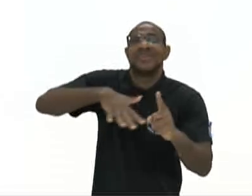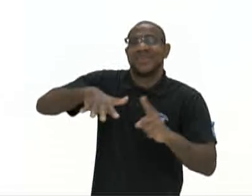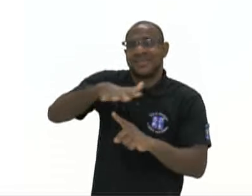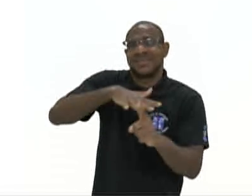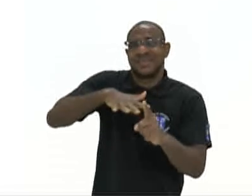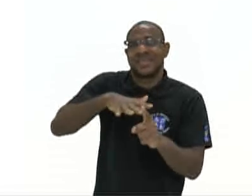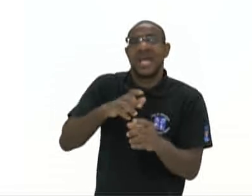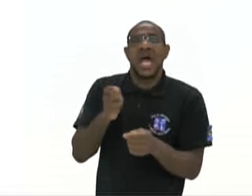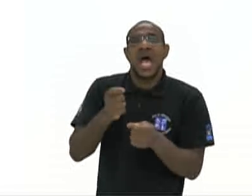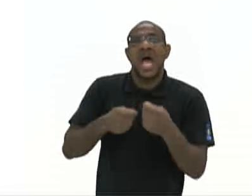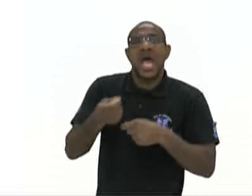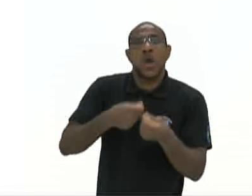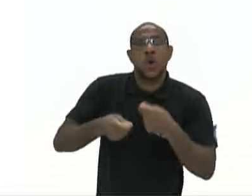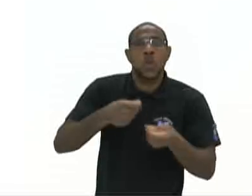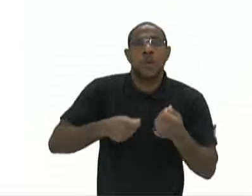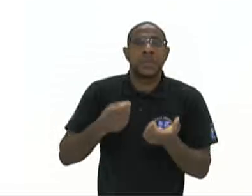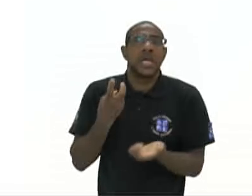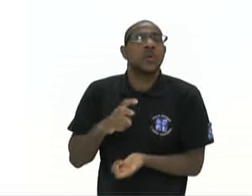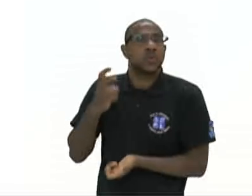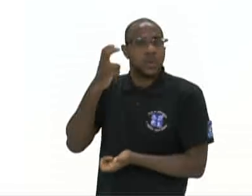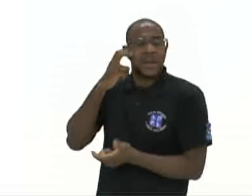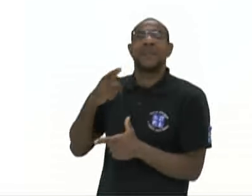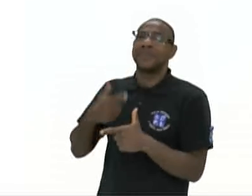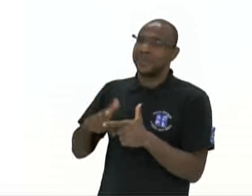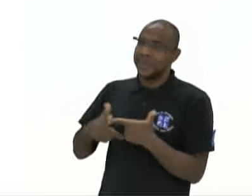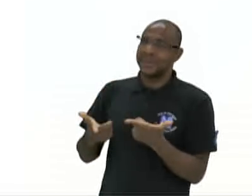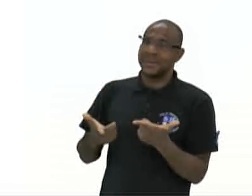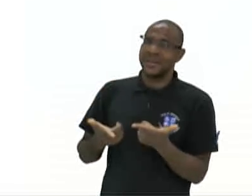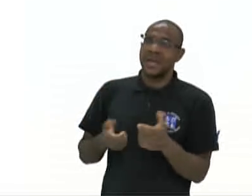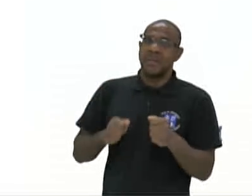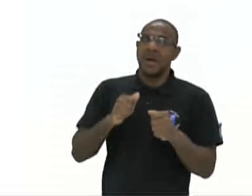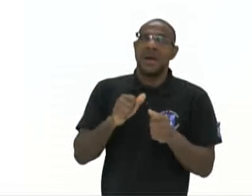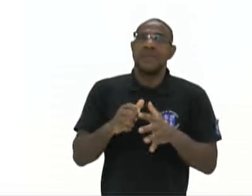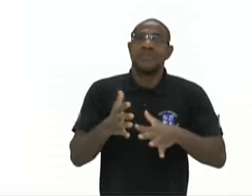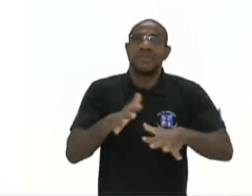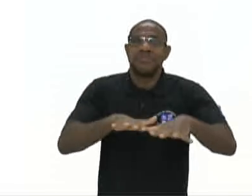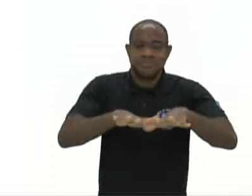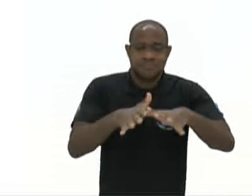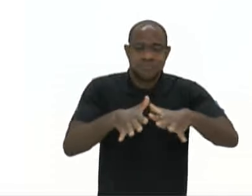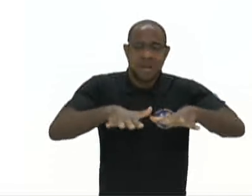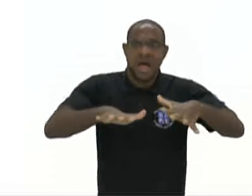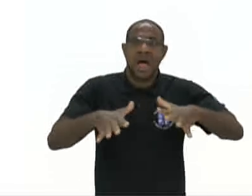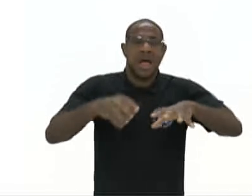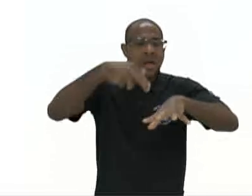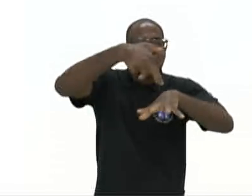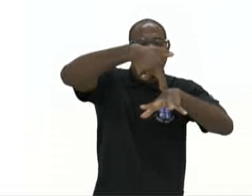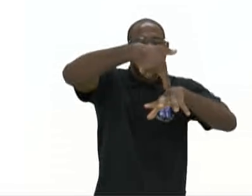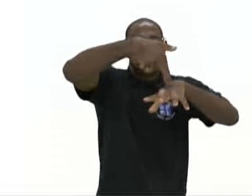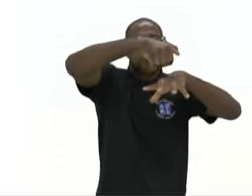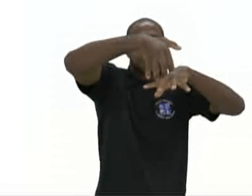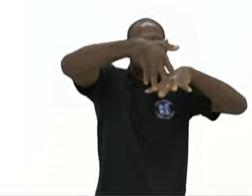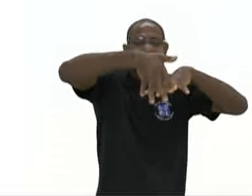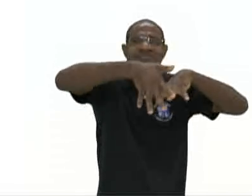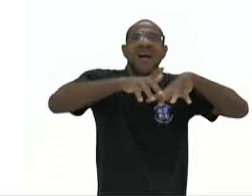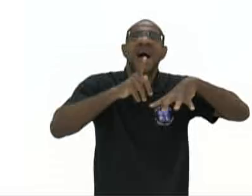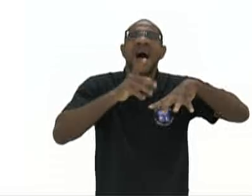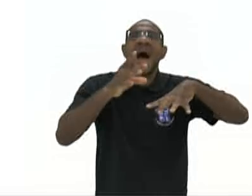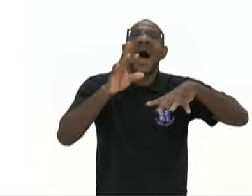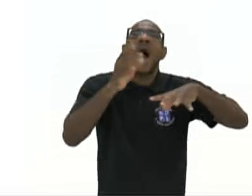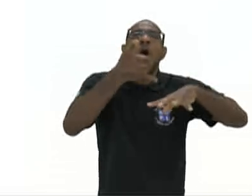cultural. Mais de 3.000 quilômetros de costa já foram atingidos por esse